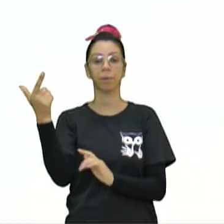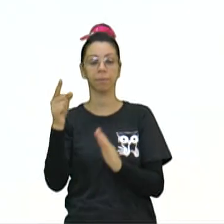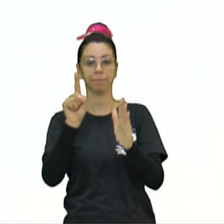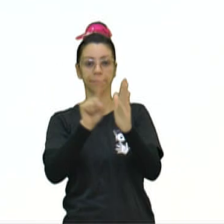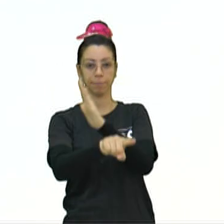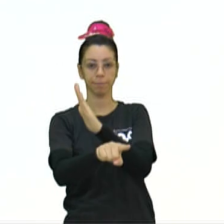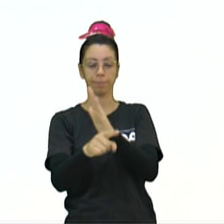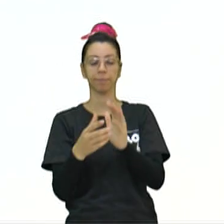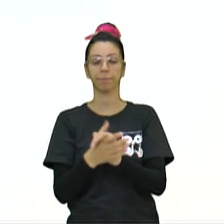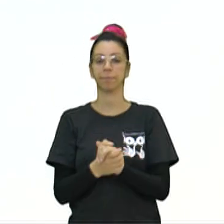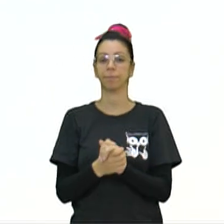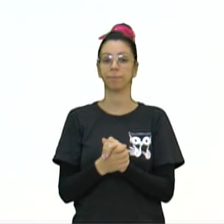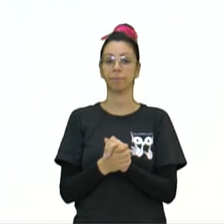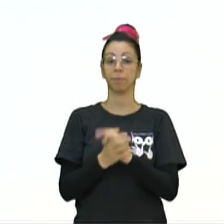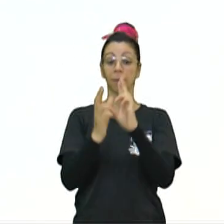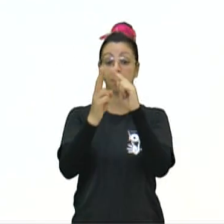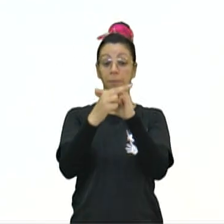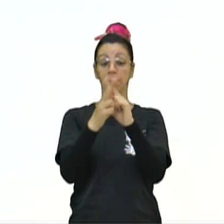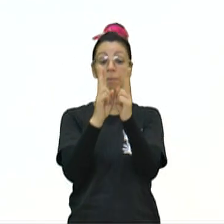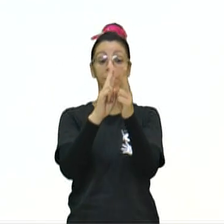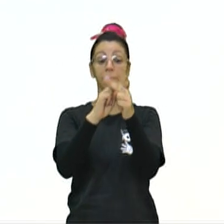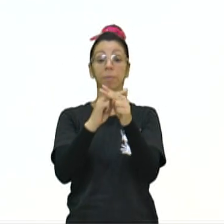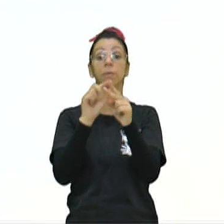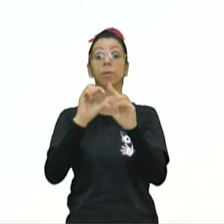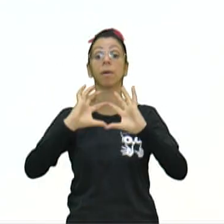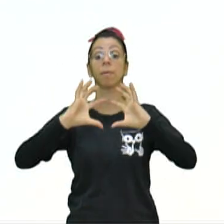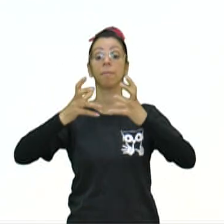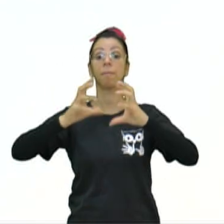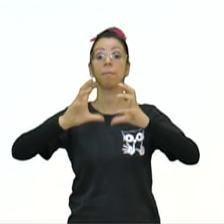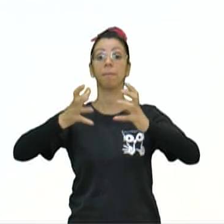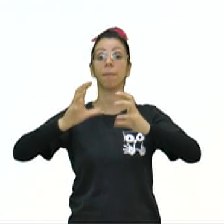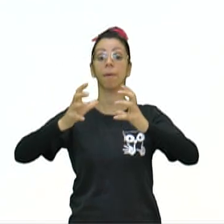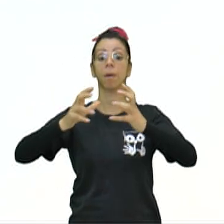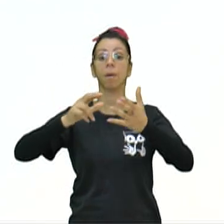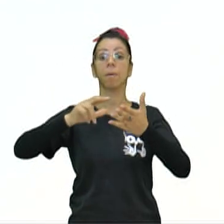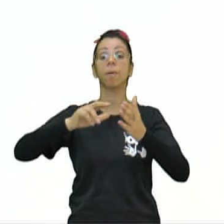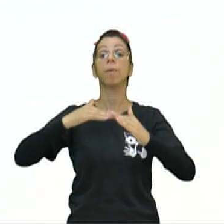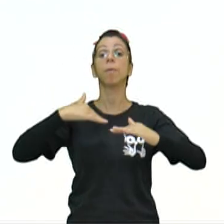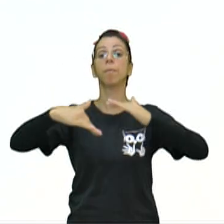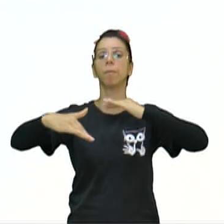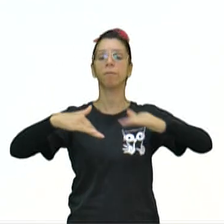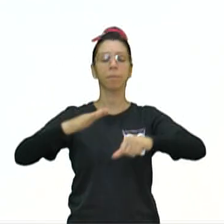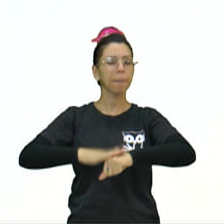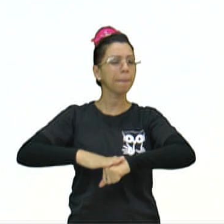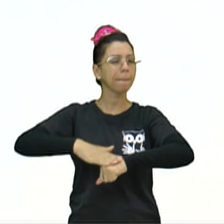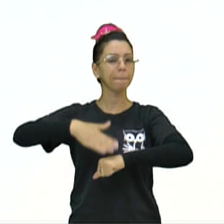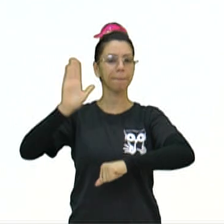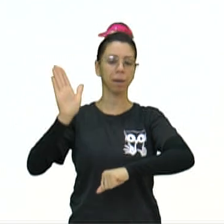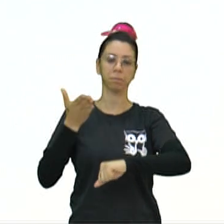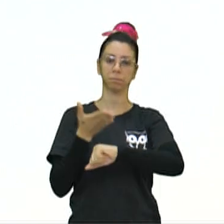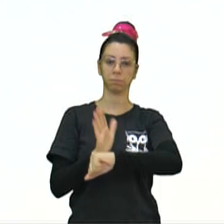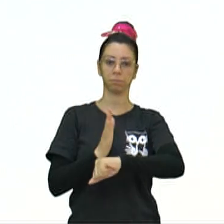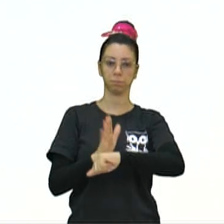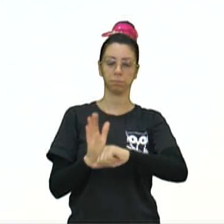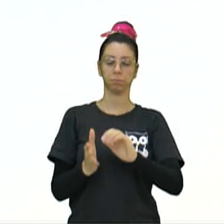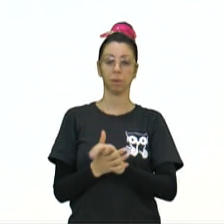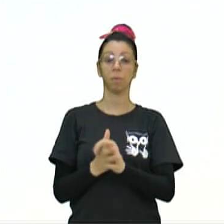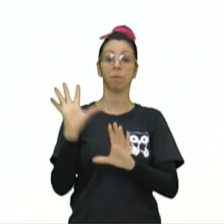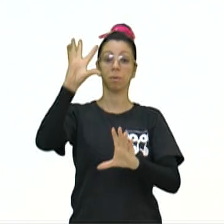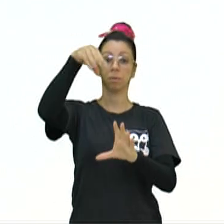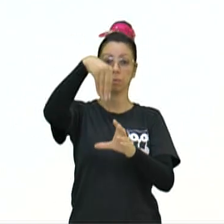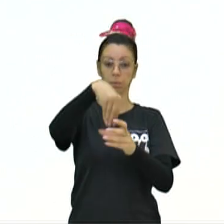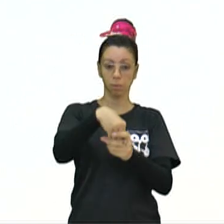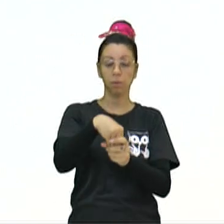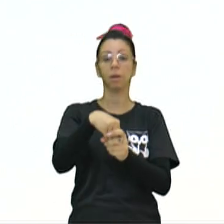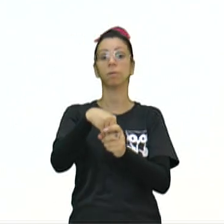seguinte: no método Pilates bola, quais são os movimentos mais trabalhados? Então, dentro do Pilates, com utilização